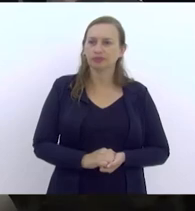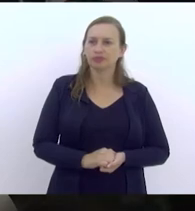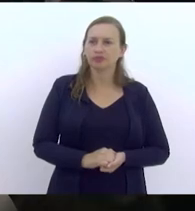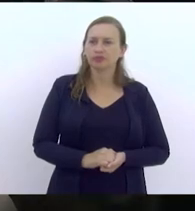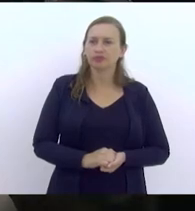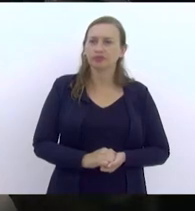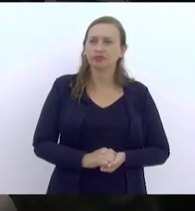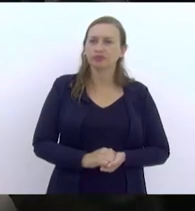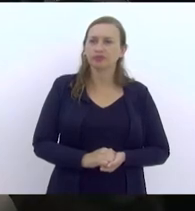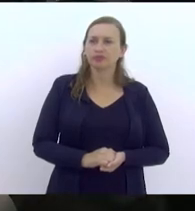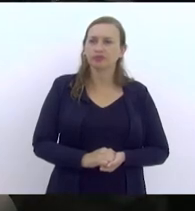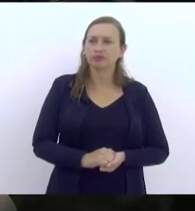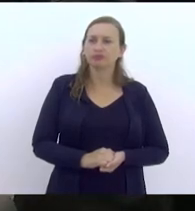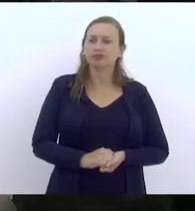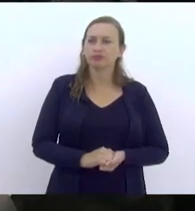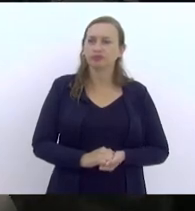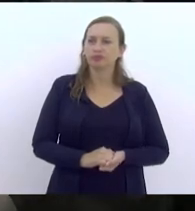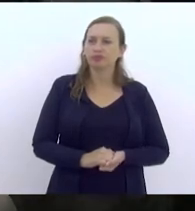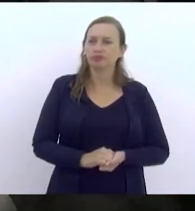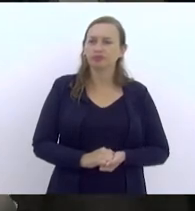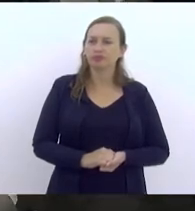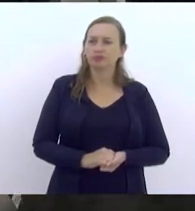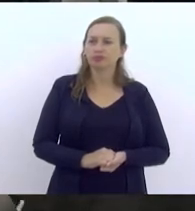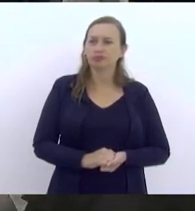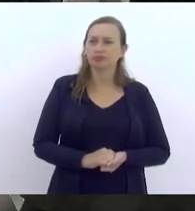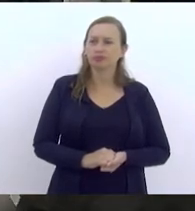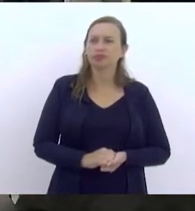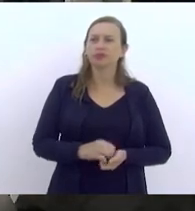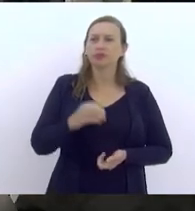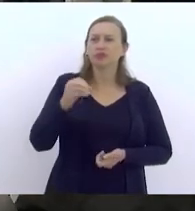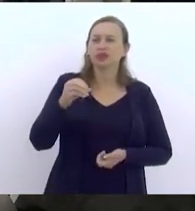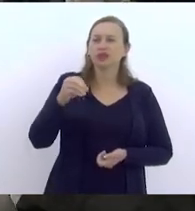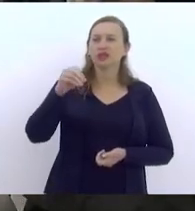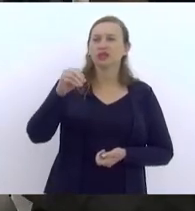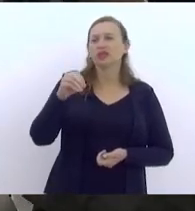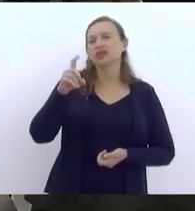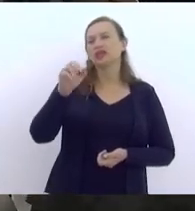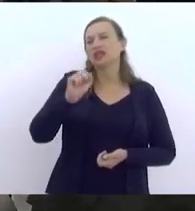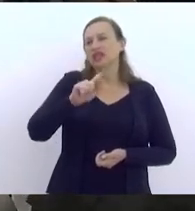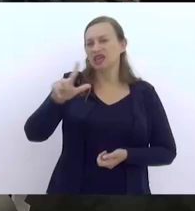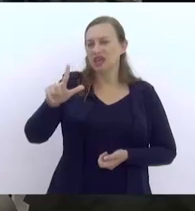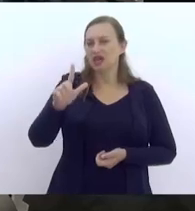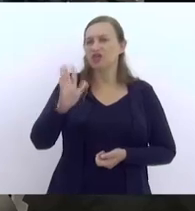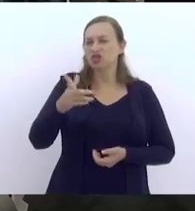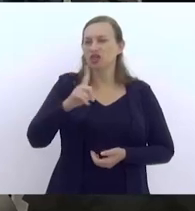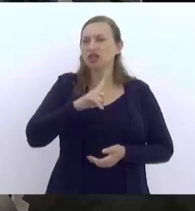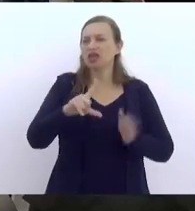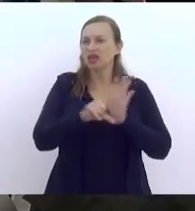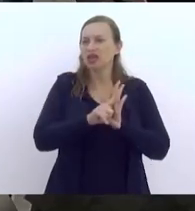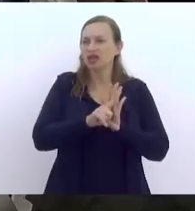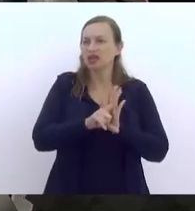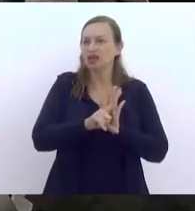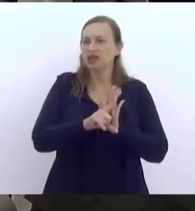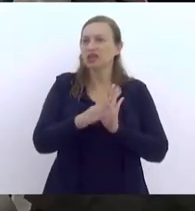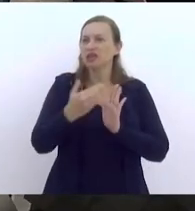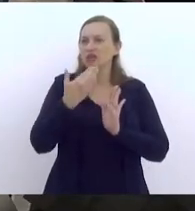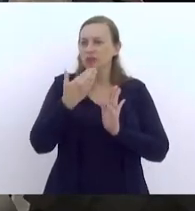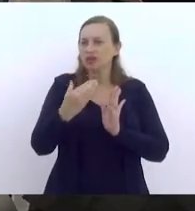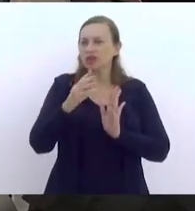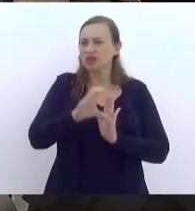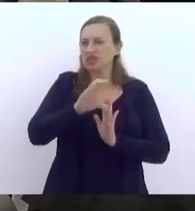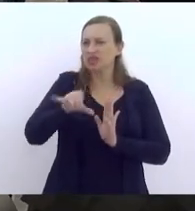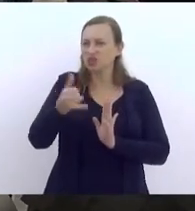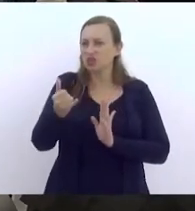tem uma lei existente nessa lei. Qual é? O da... Do Daniel Libreron, a 3684. Mas está pendendo de parecer da CCJ? Não.